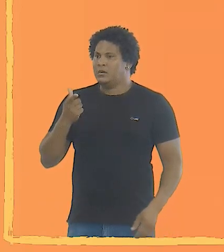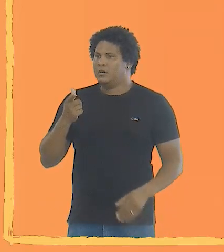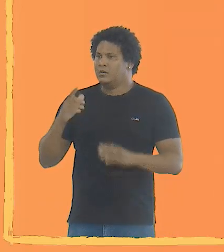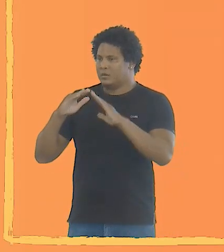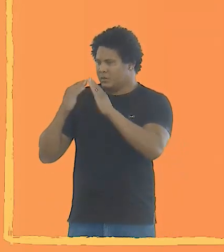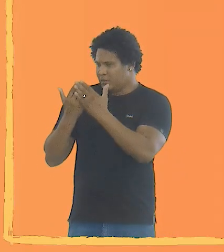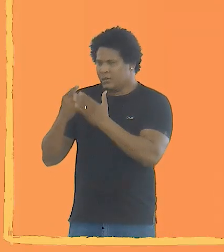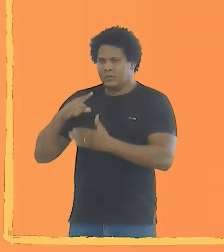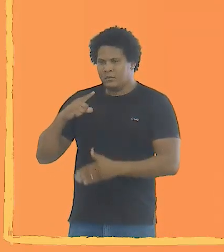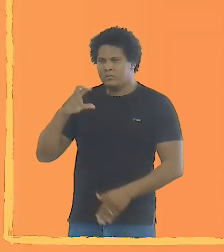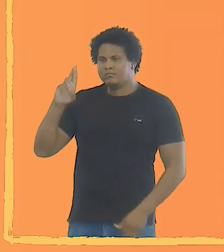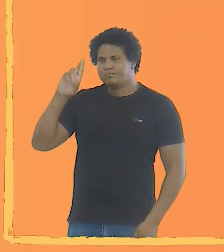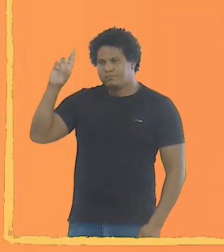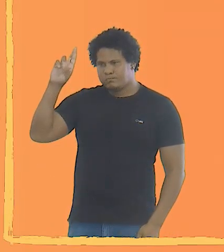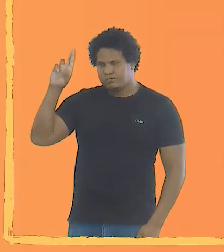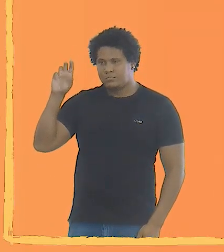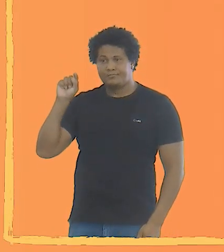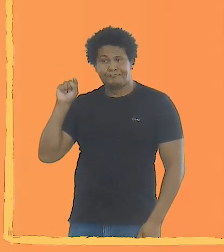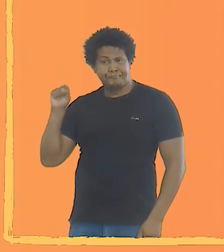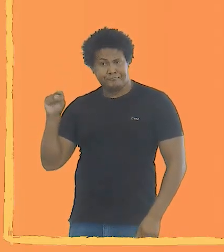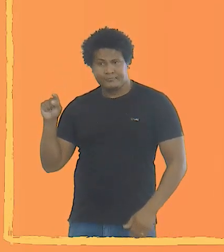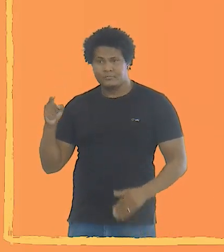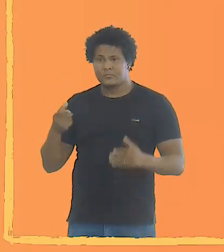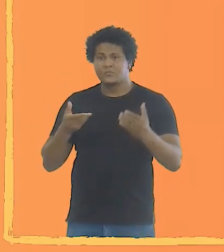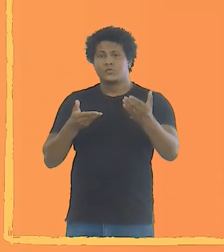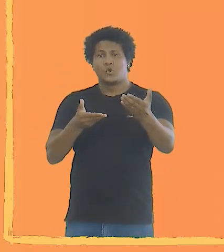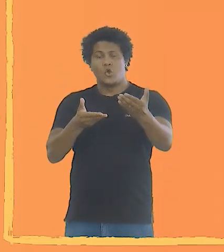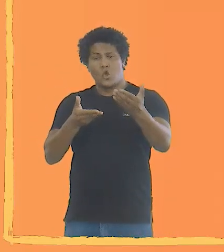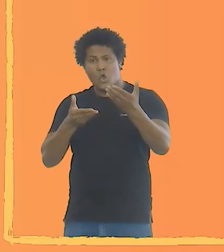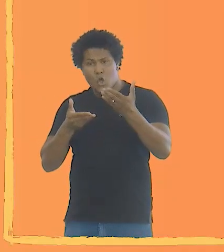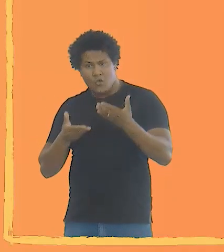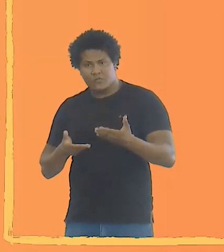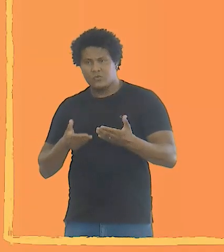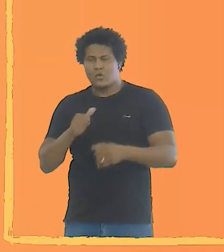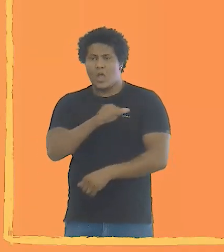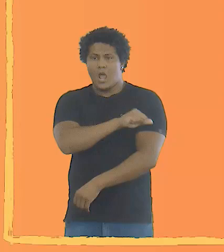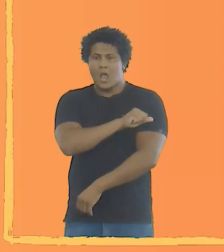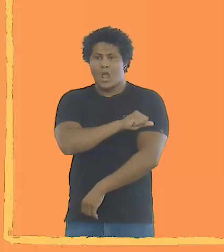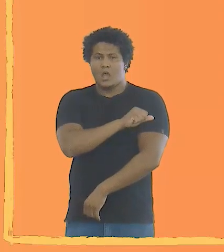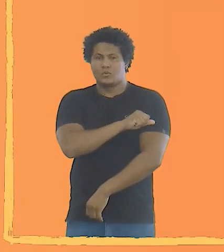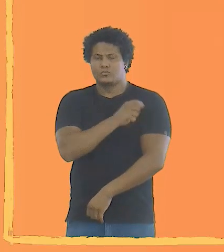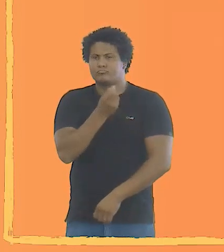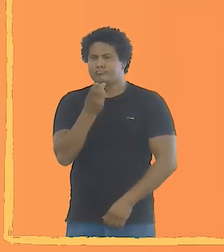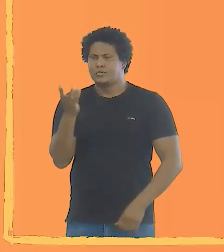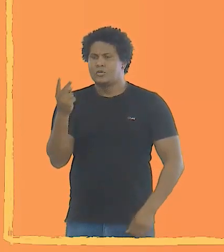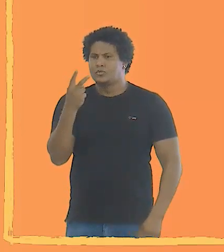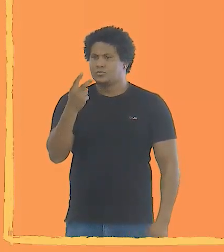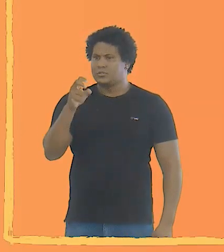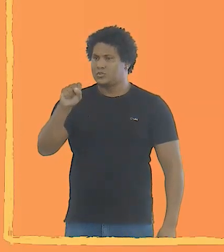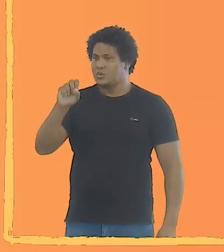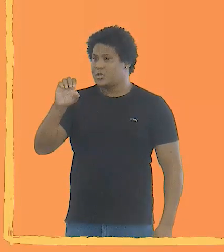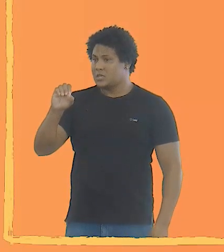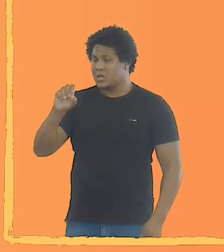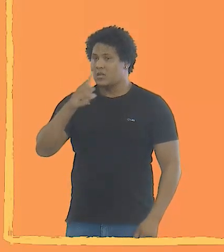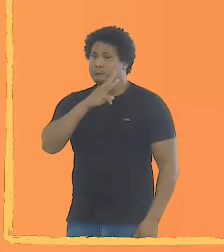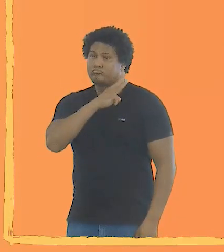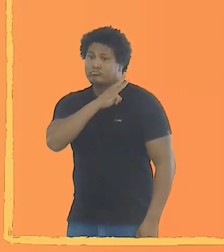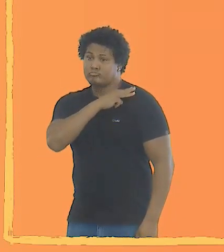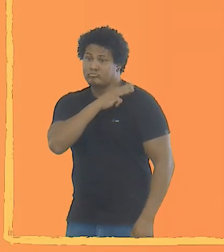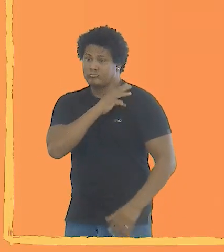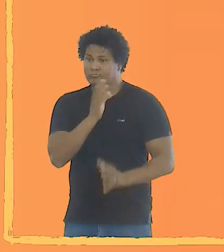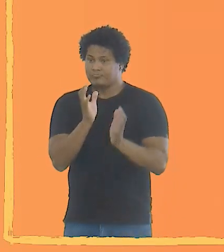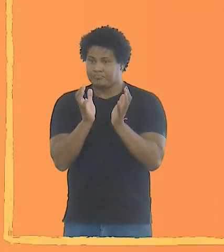convidou os 280 alunos do 3º ano a participarem de uma brincadeira. Suponha que existem